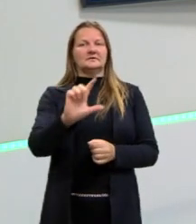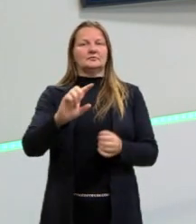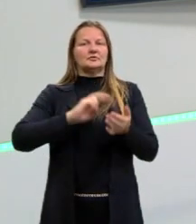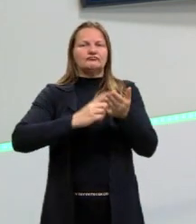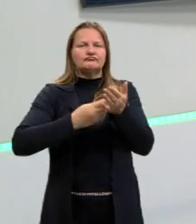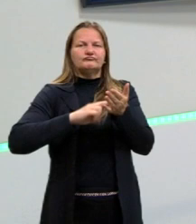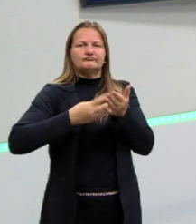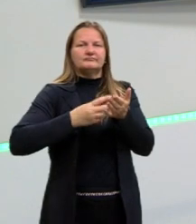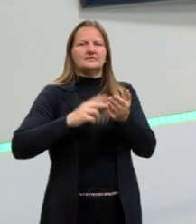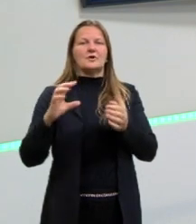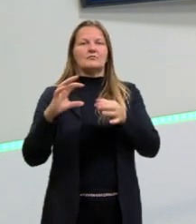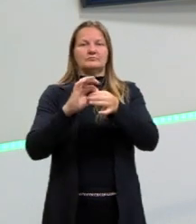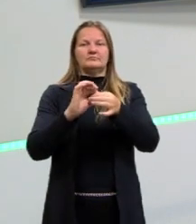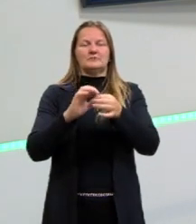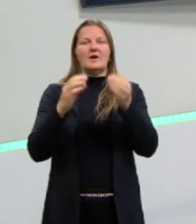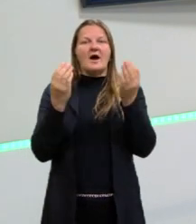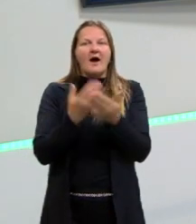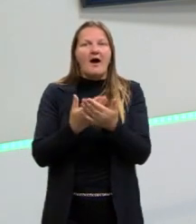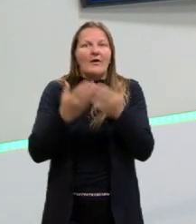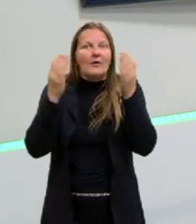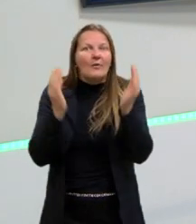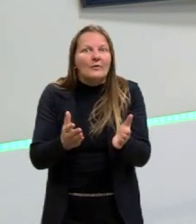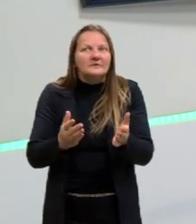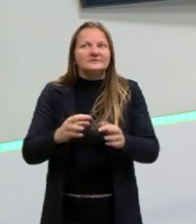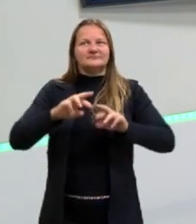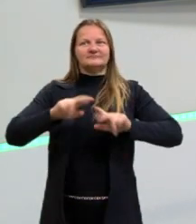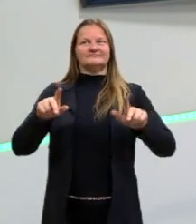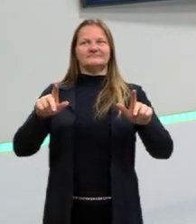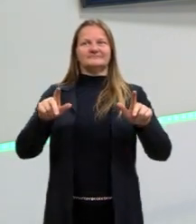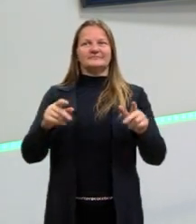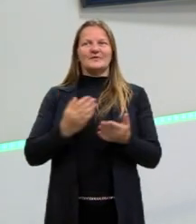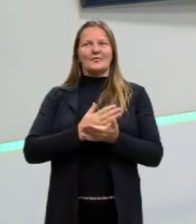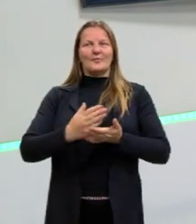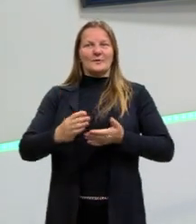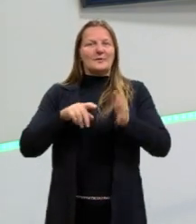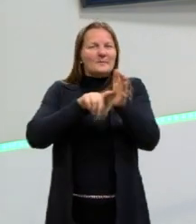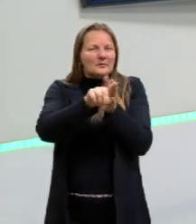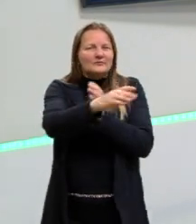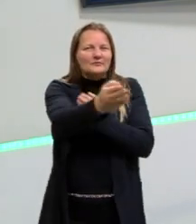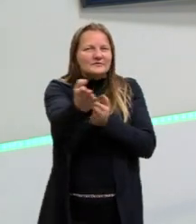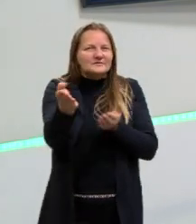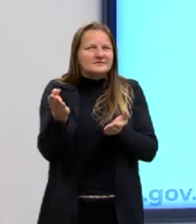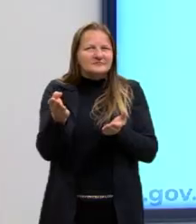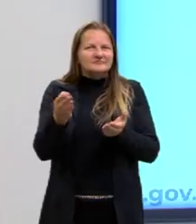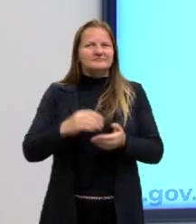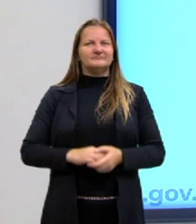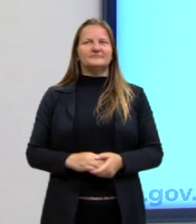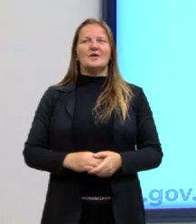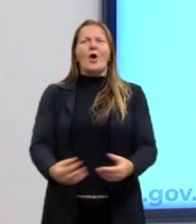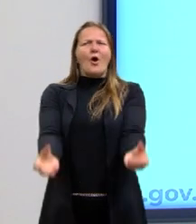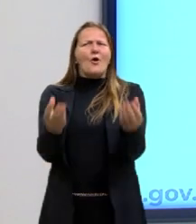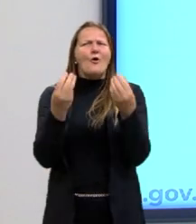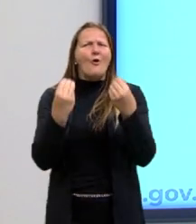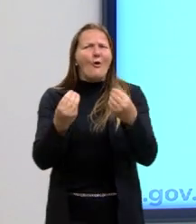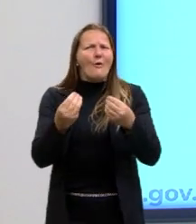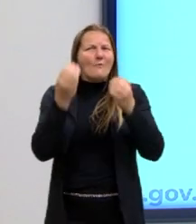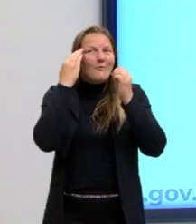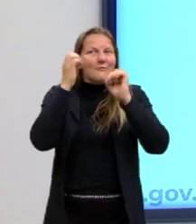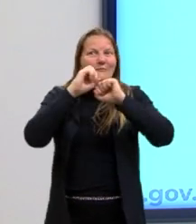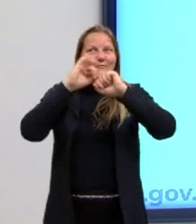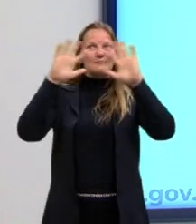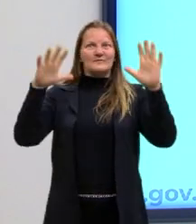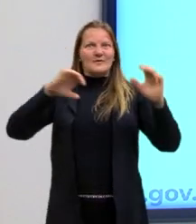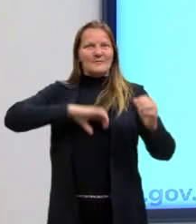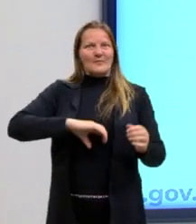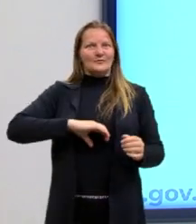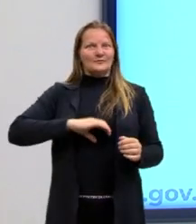tradução. Na aula de hoje, eu começo, né, perguntando para vocês como compreender a língua